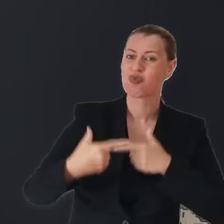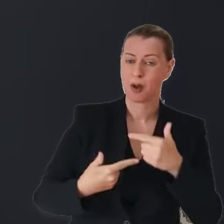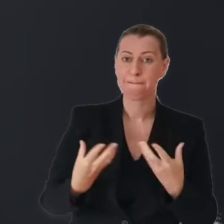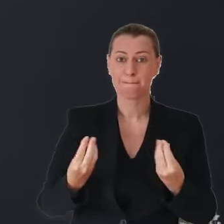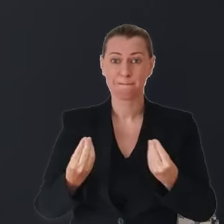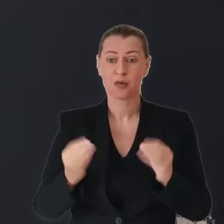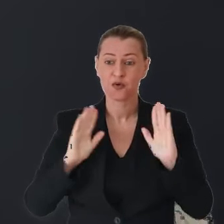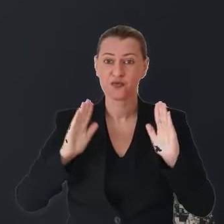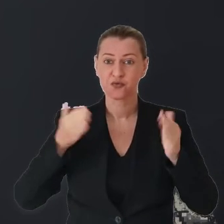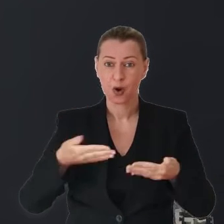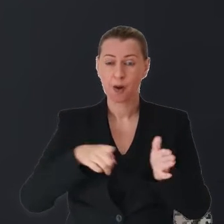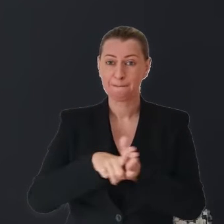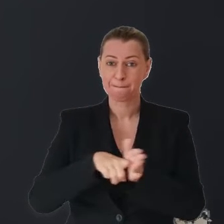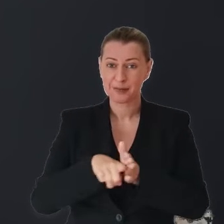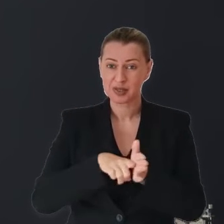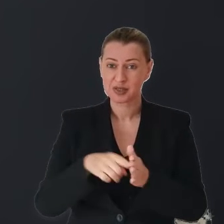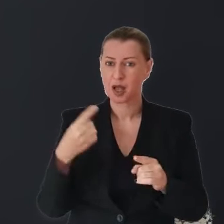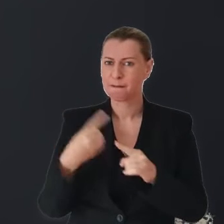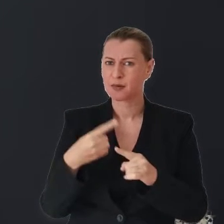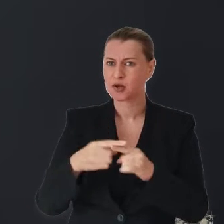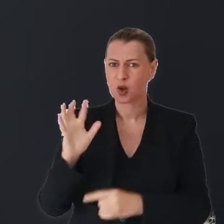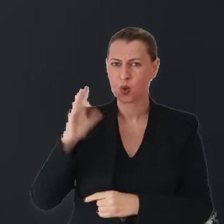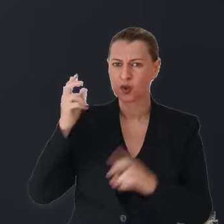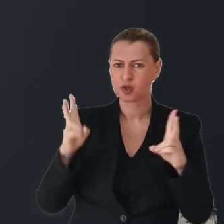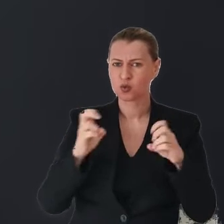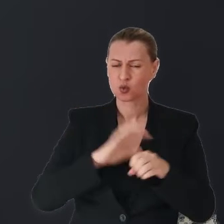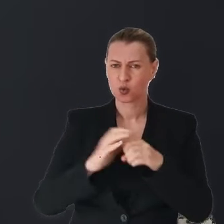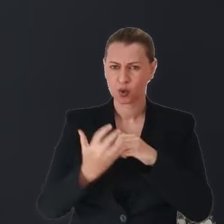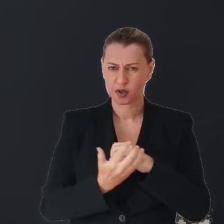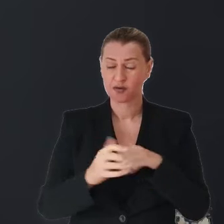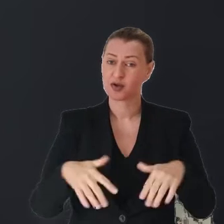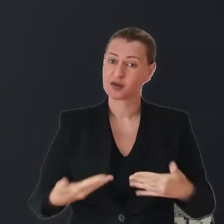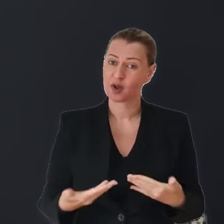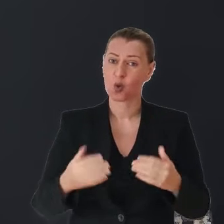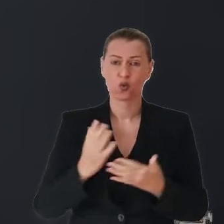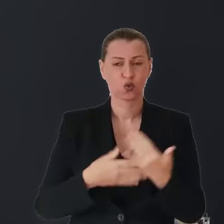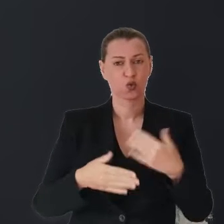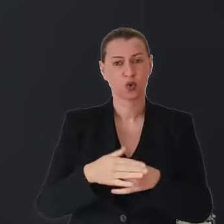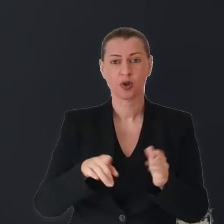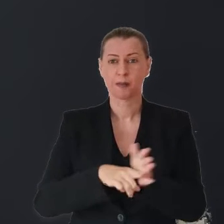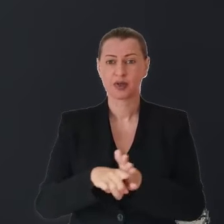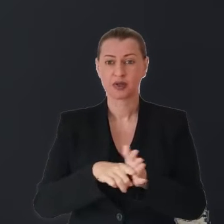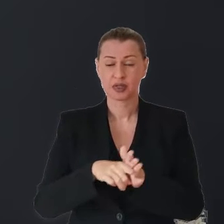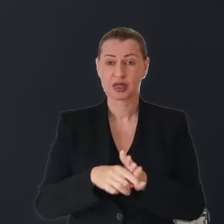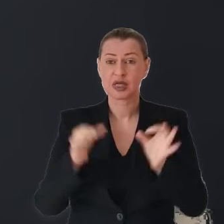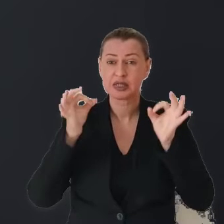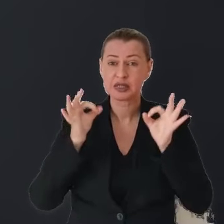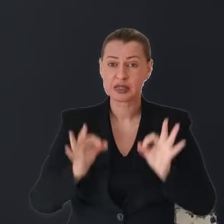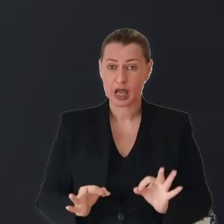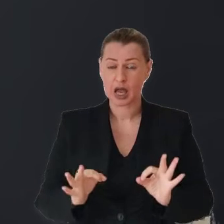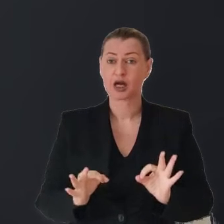dedicaram a pesquisar as causas e efeitos de tudo o que se sabe sobre o coronavírus. E toda pesquisa séria e verificada